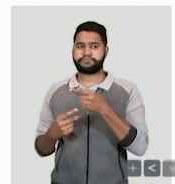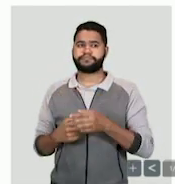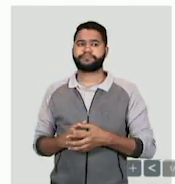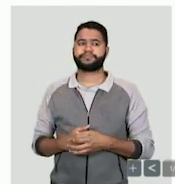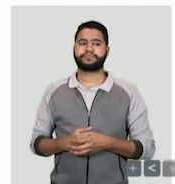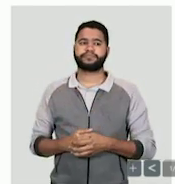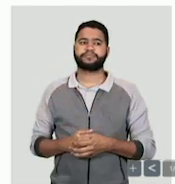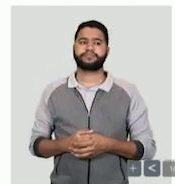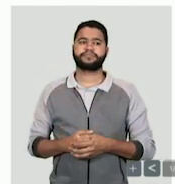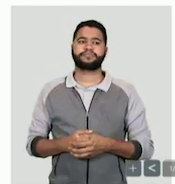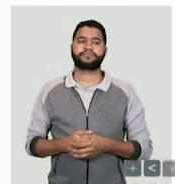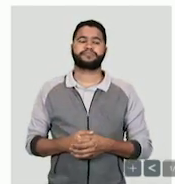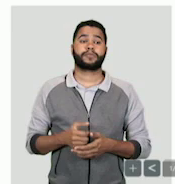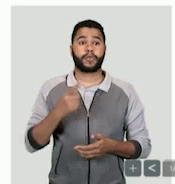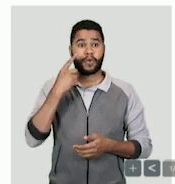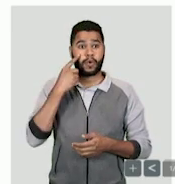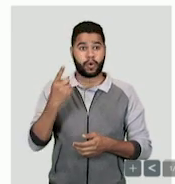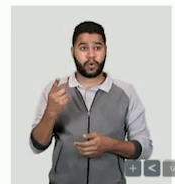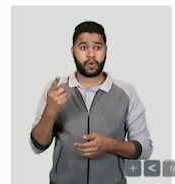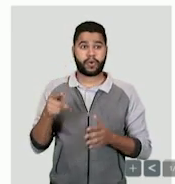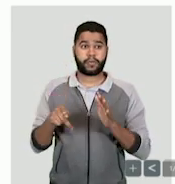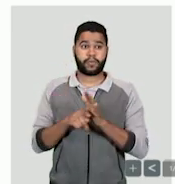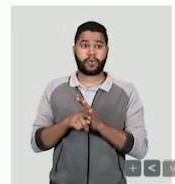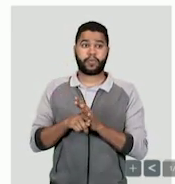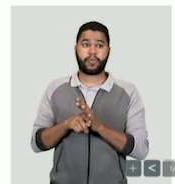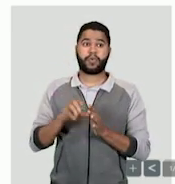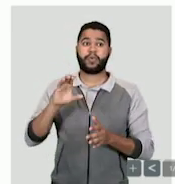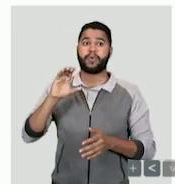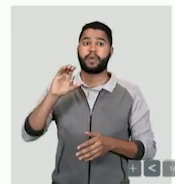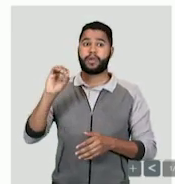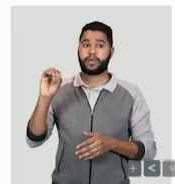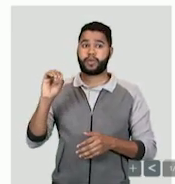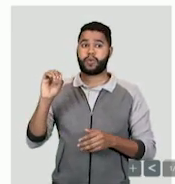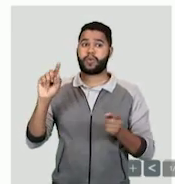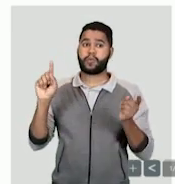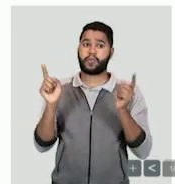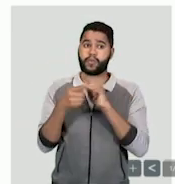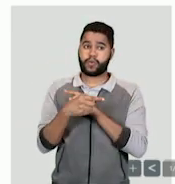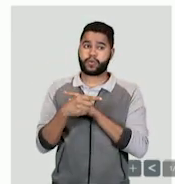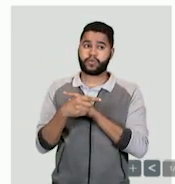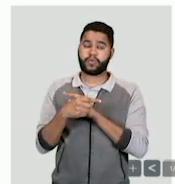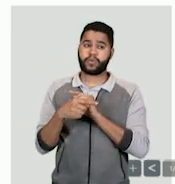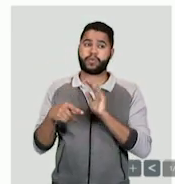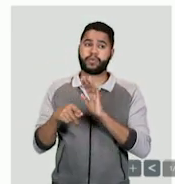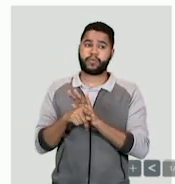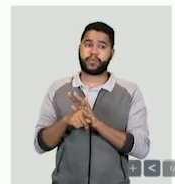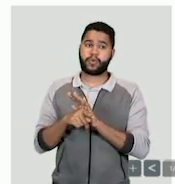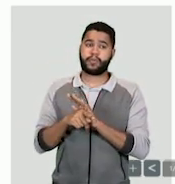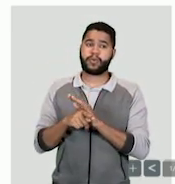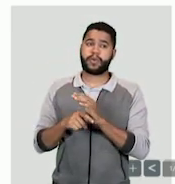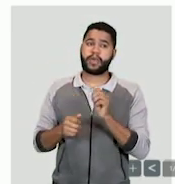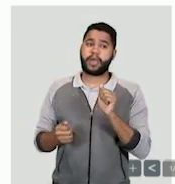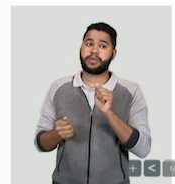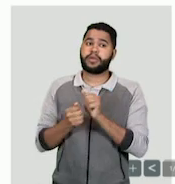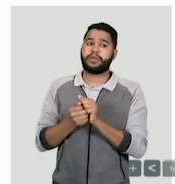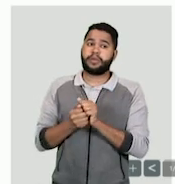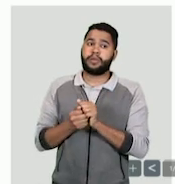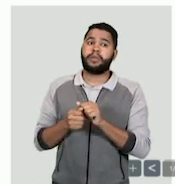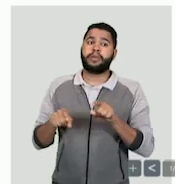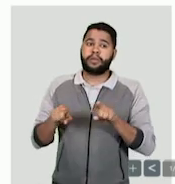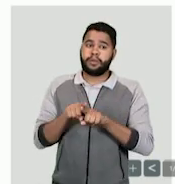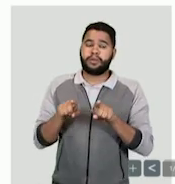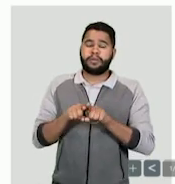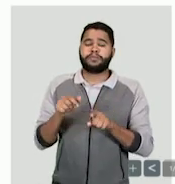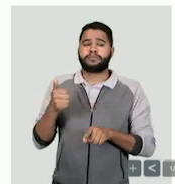B. Observe que o cateto oposto de 1, no caso do outro ângulo, vai ser o adjacente. Então também vale